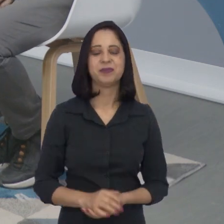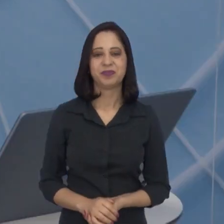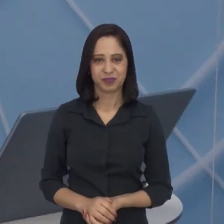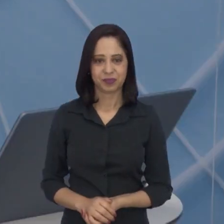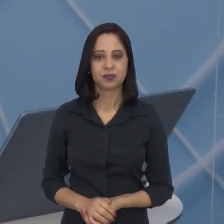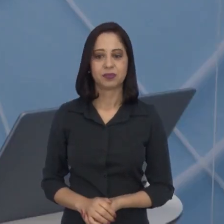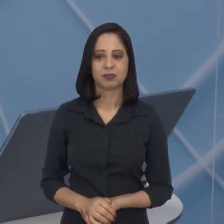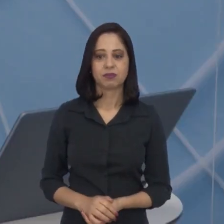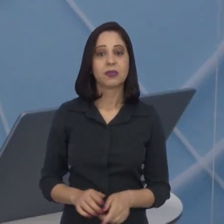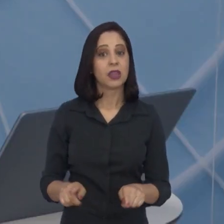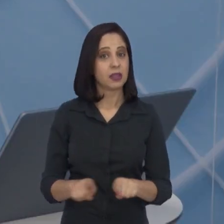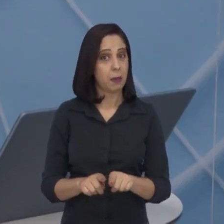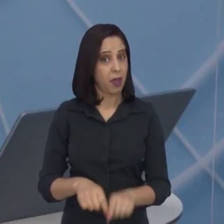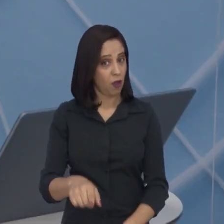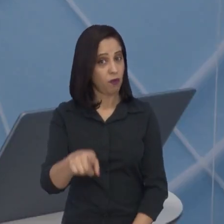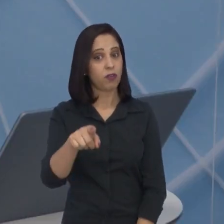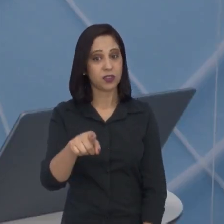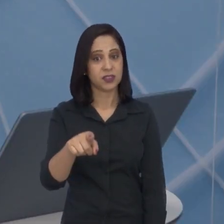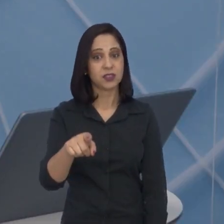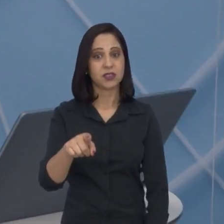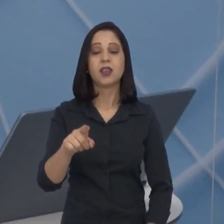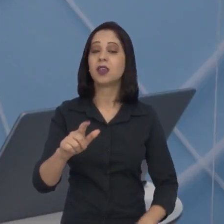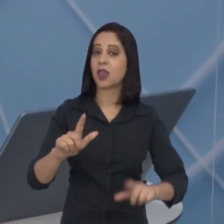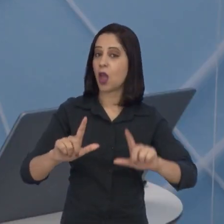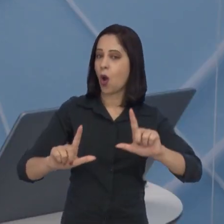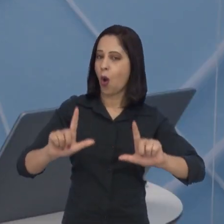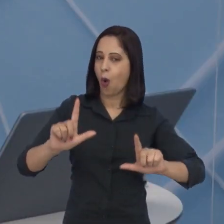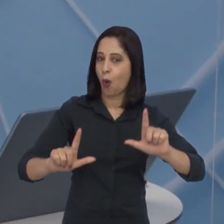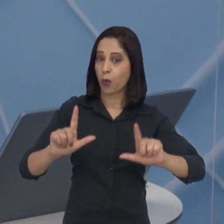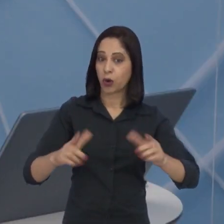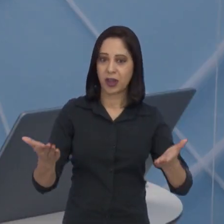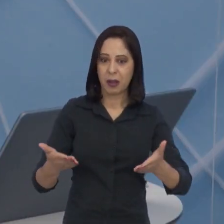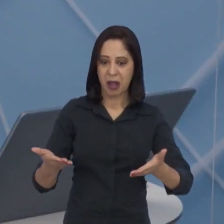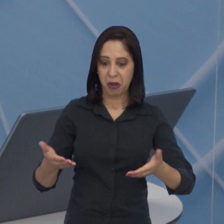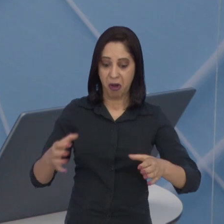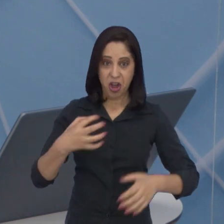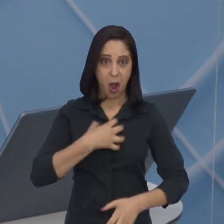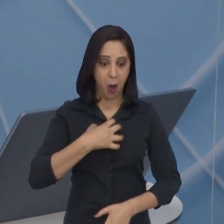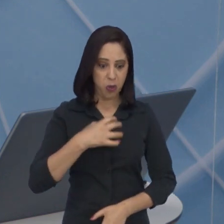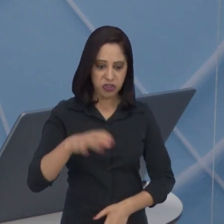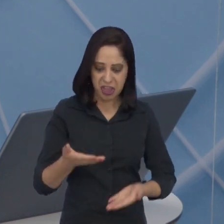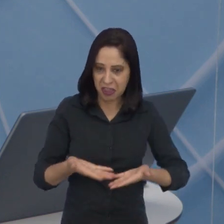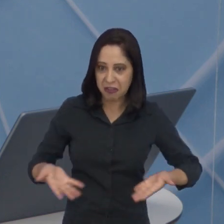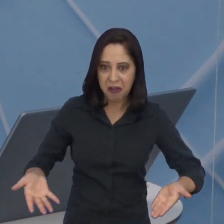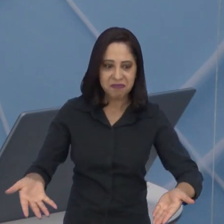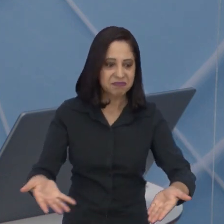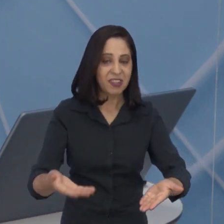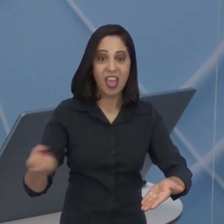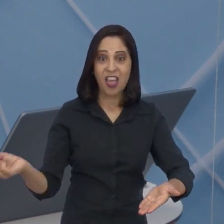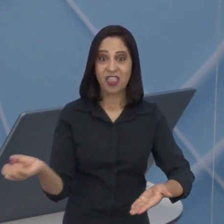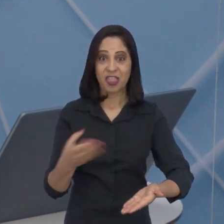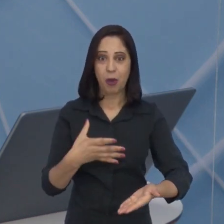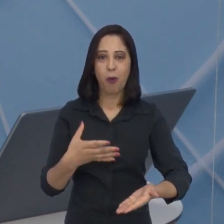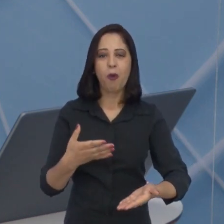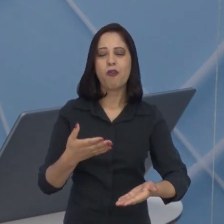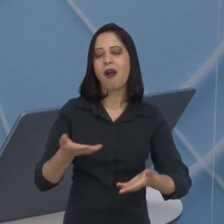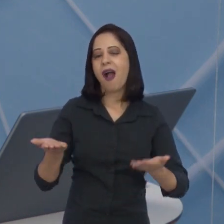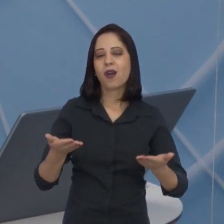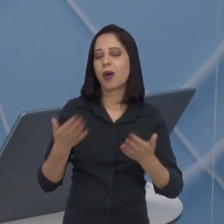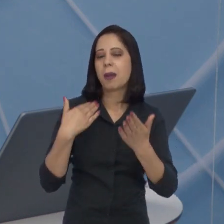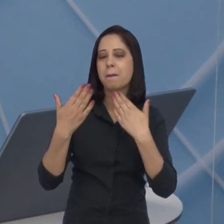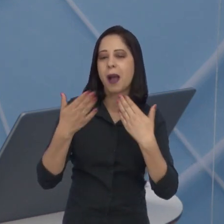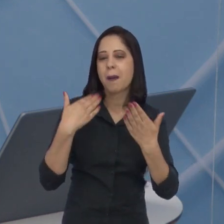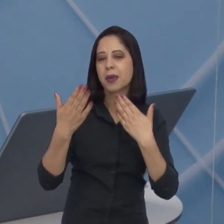Bom, lembrando, vocês estão vendo, né, o Diálogos numa nova roupagem para a gente conseguir, né, bater um bate-papo ainda